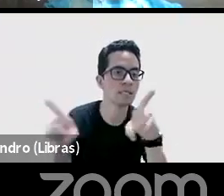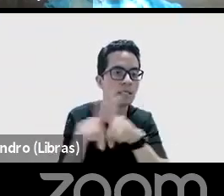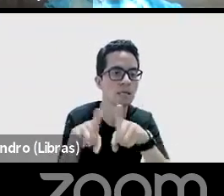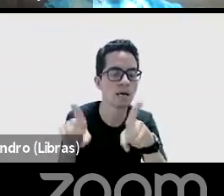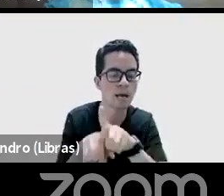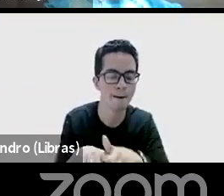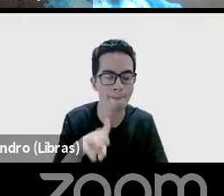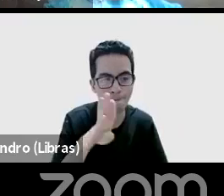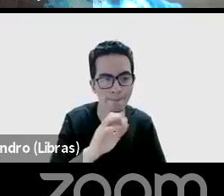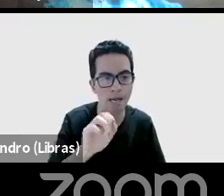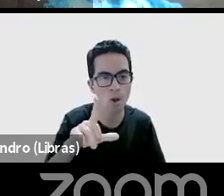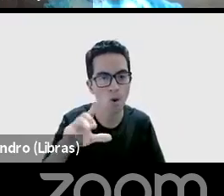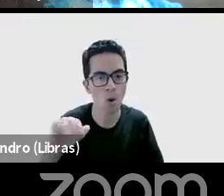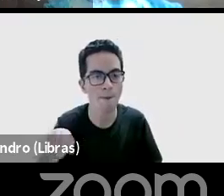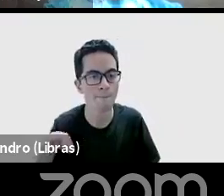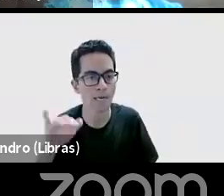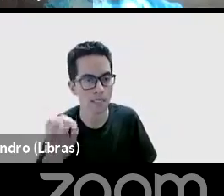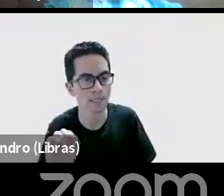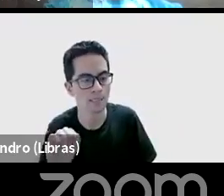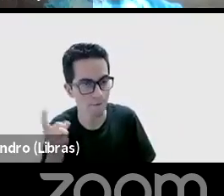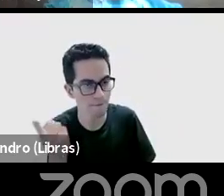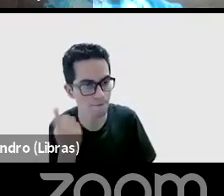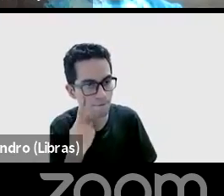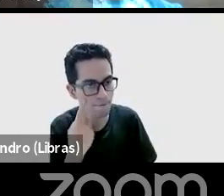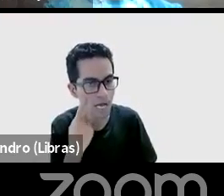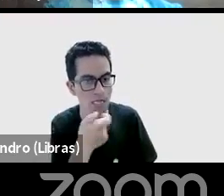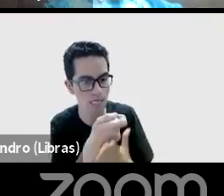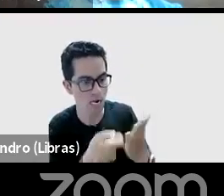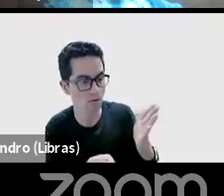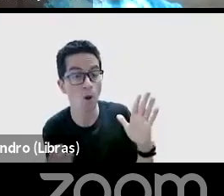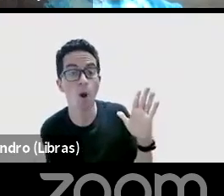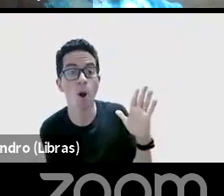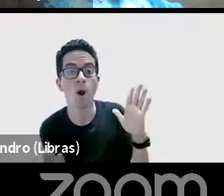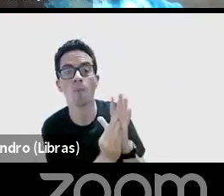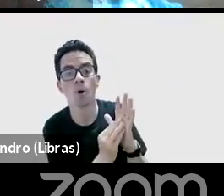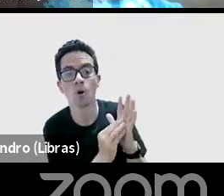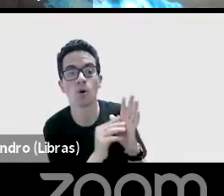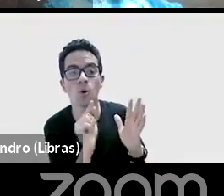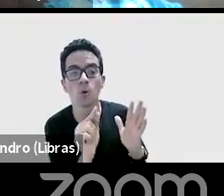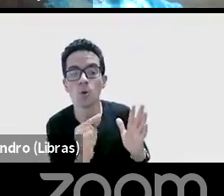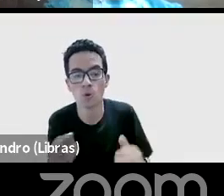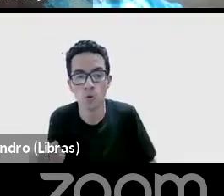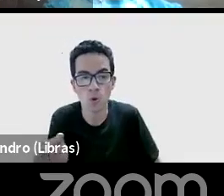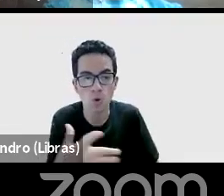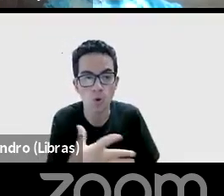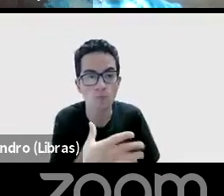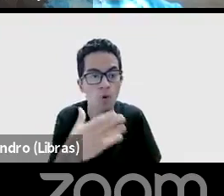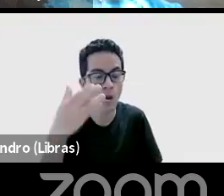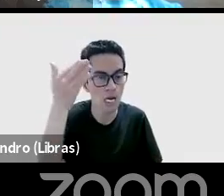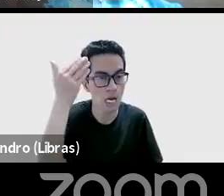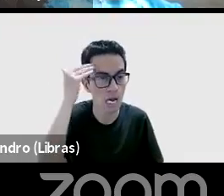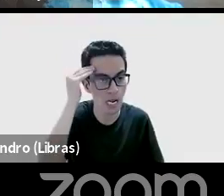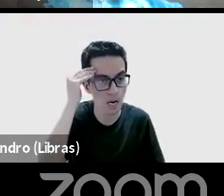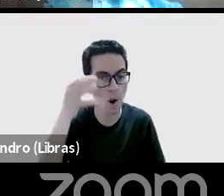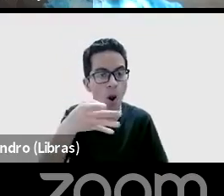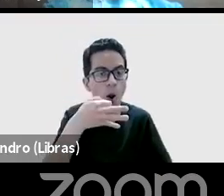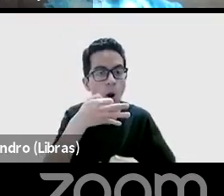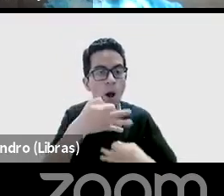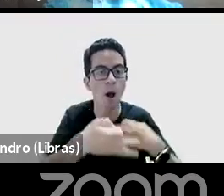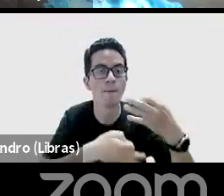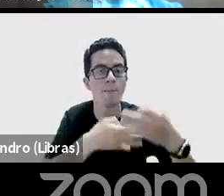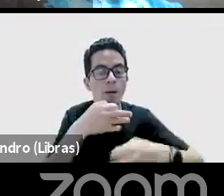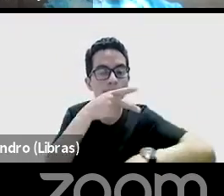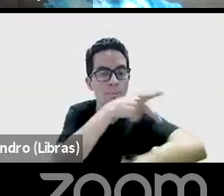Cope e a Mary Calantes escreveram um texto que vai sair agora, recentemente, justamente criticando a questão das